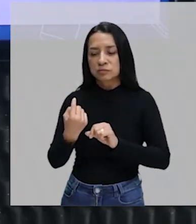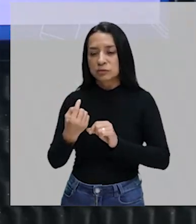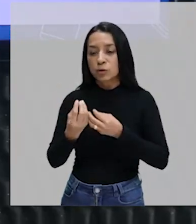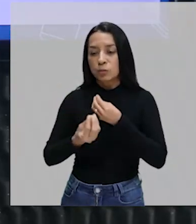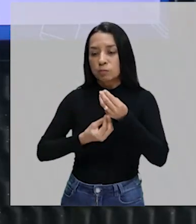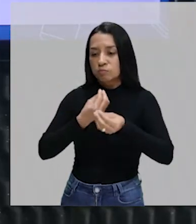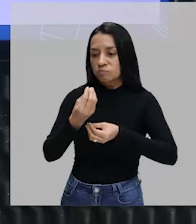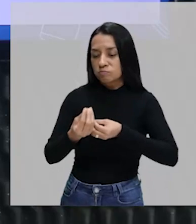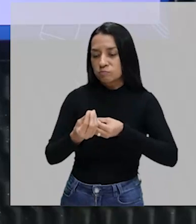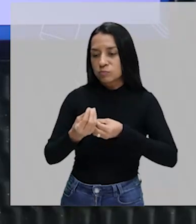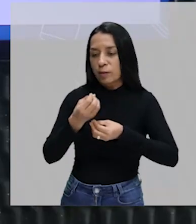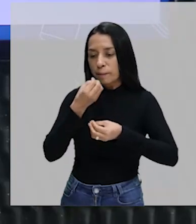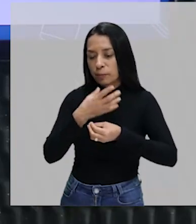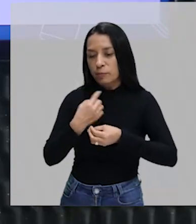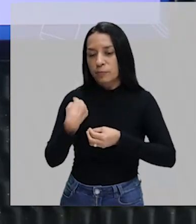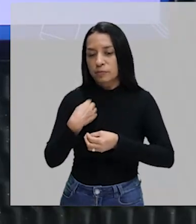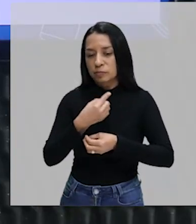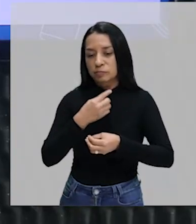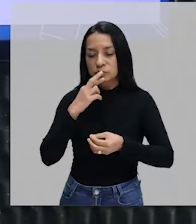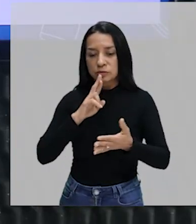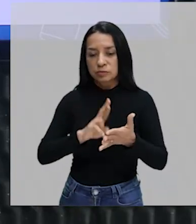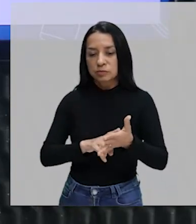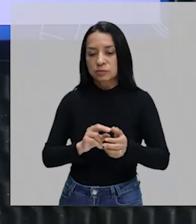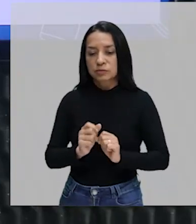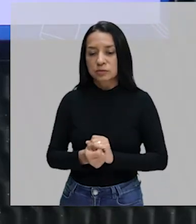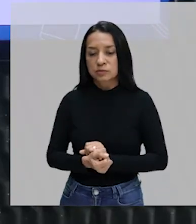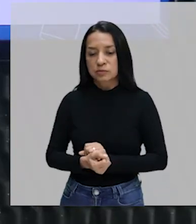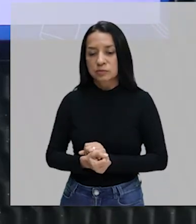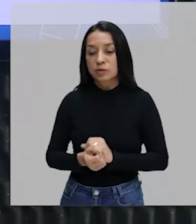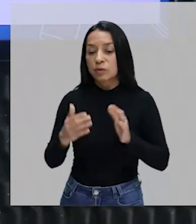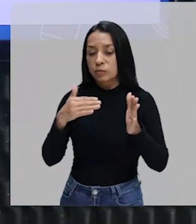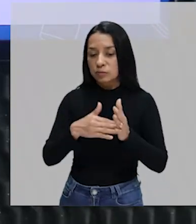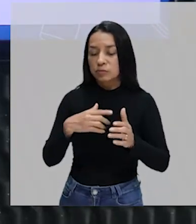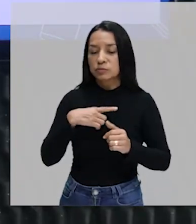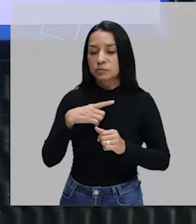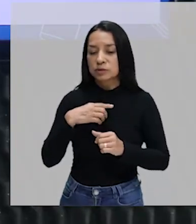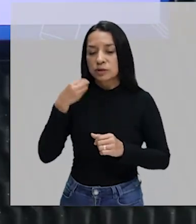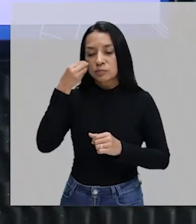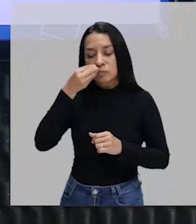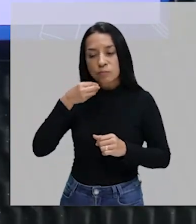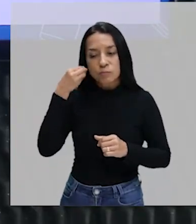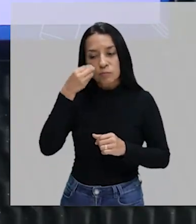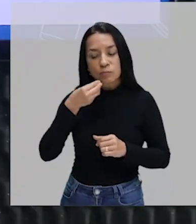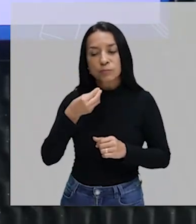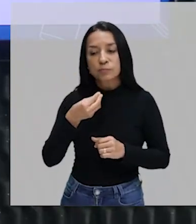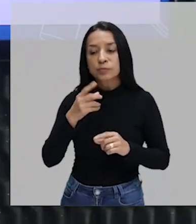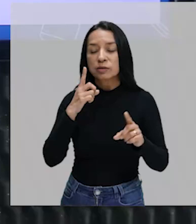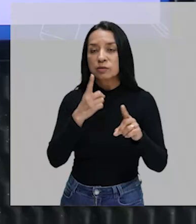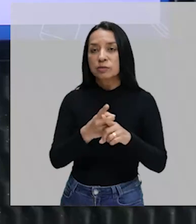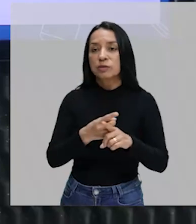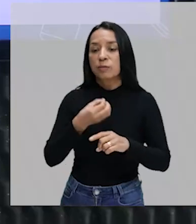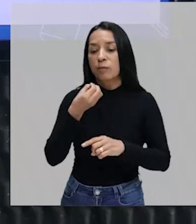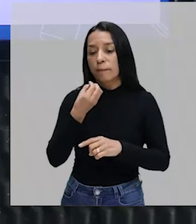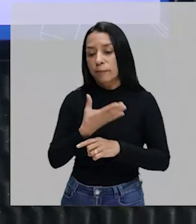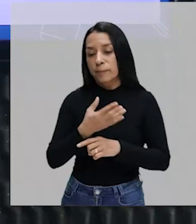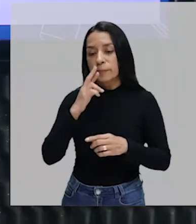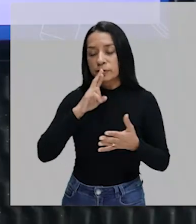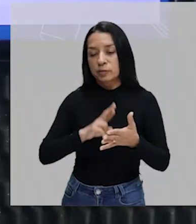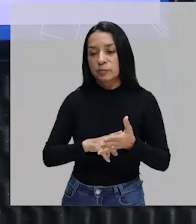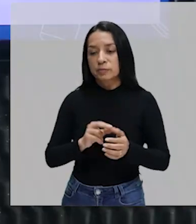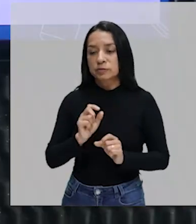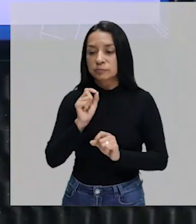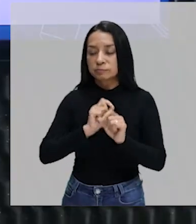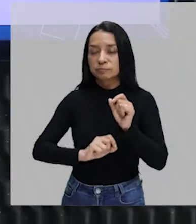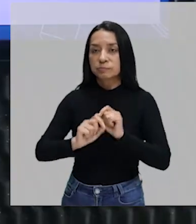ideias inatas. E nós temos, por último, o empirismo. Encontramos uma boa sugestão de resposta